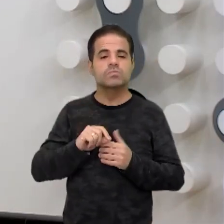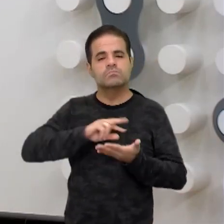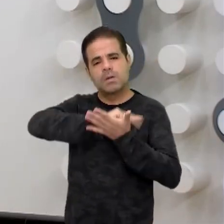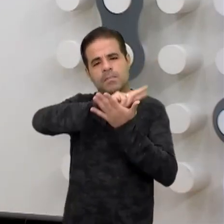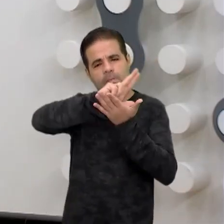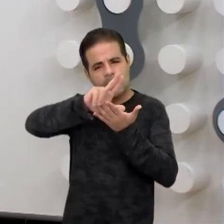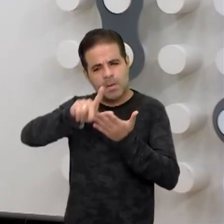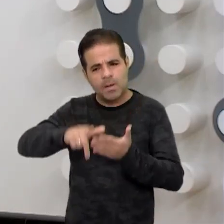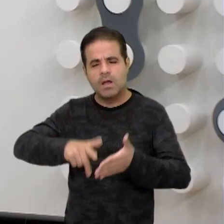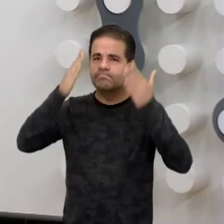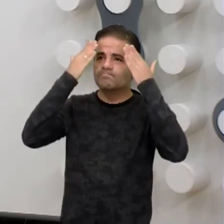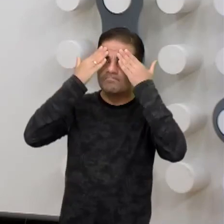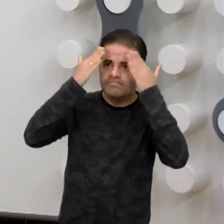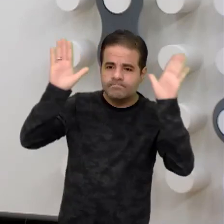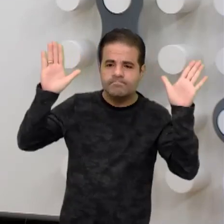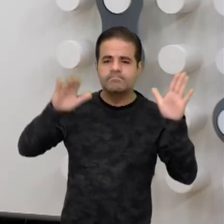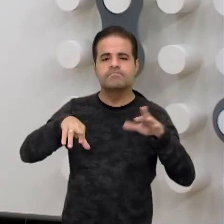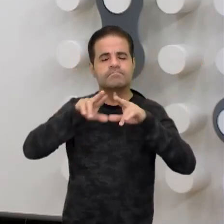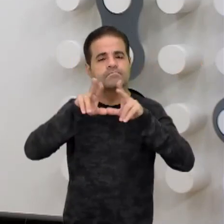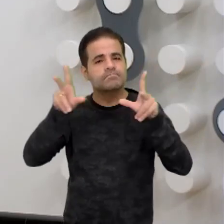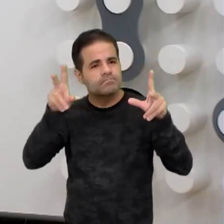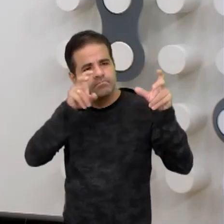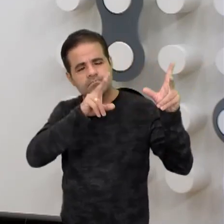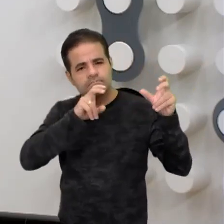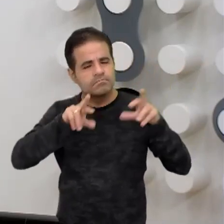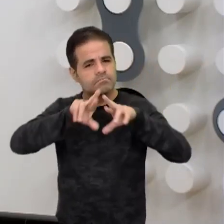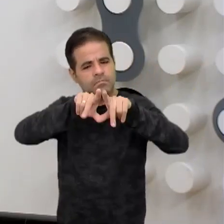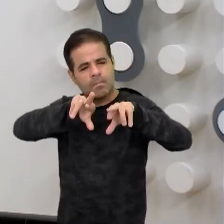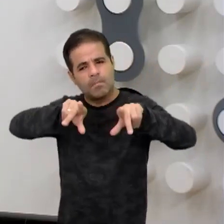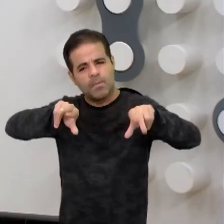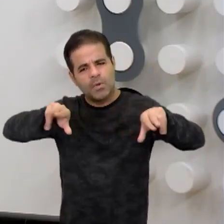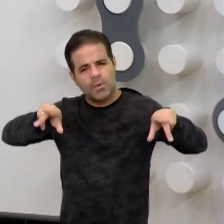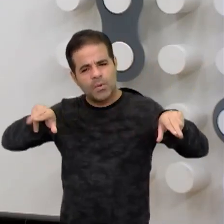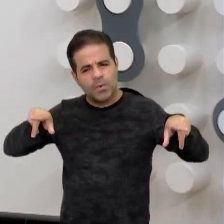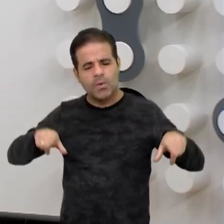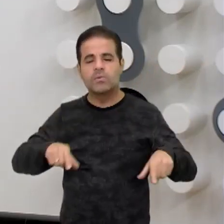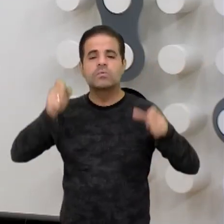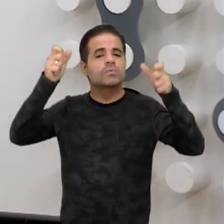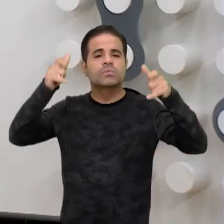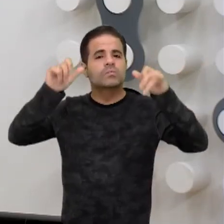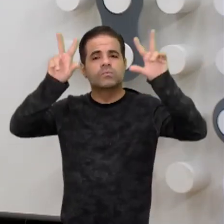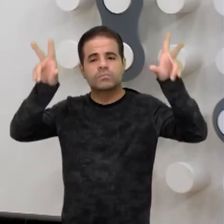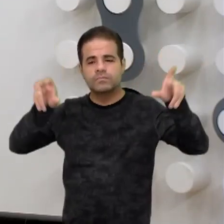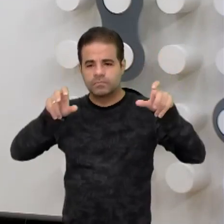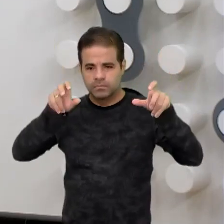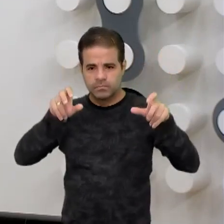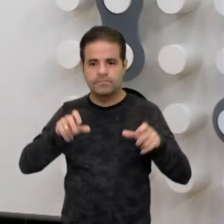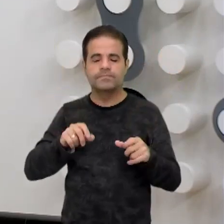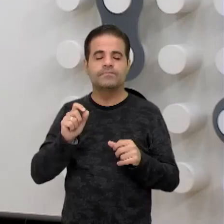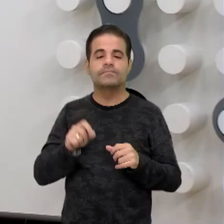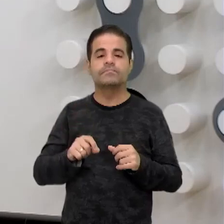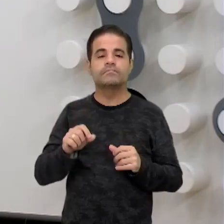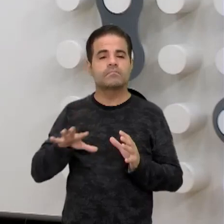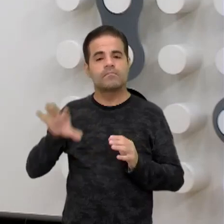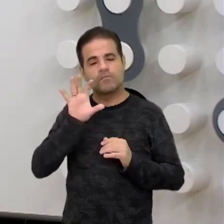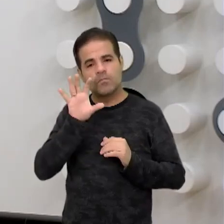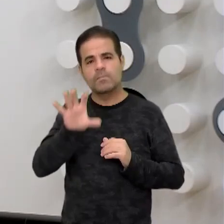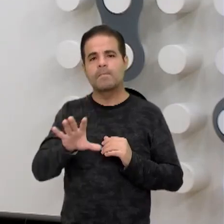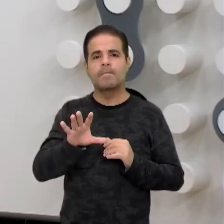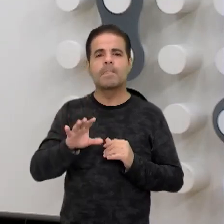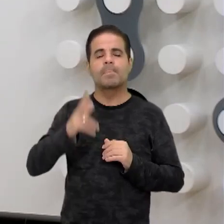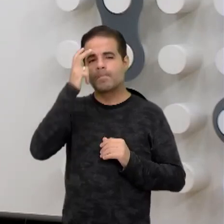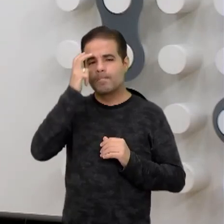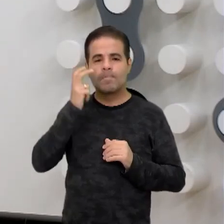diversos panoramas, diversas perspectivas diferentes a respeito desse fenômeno cultural que é